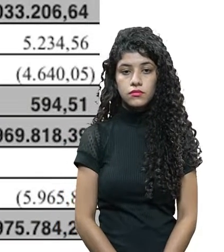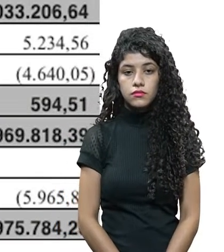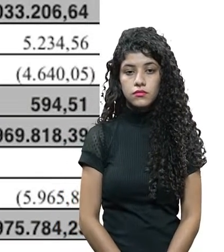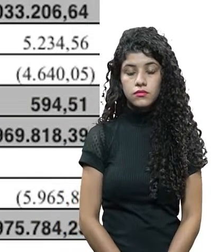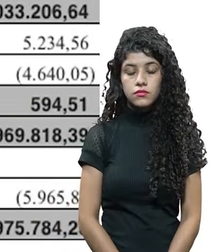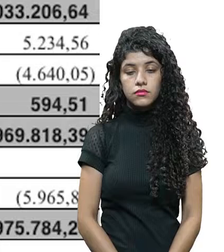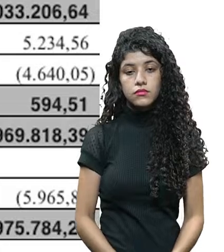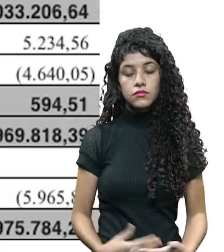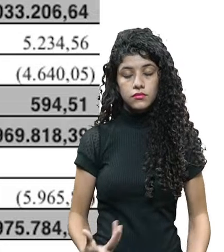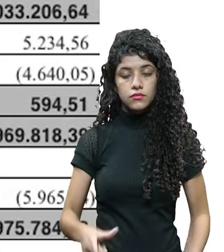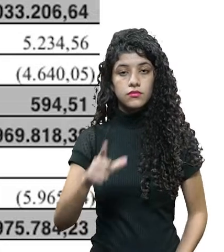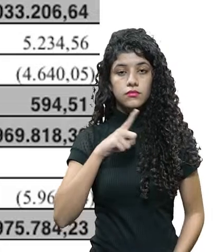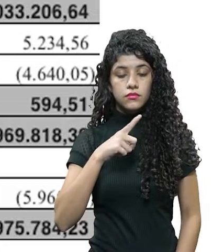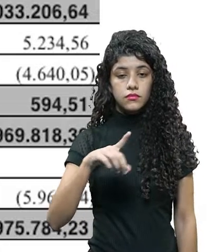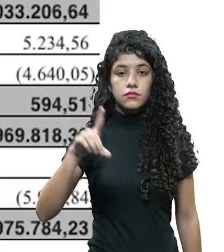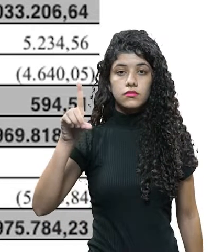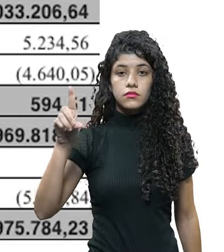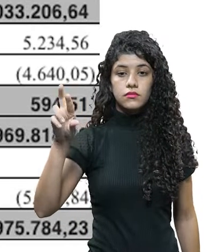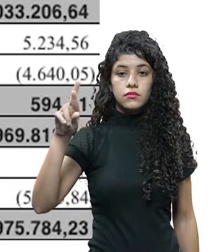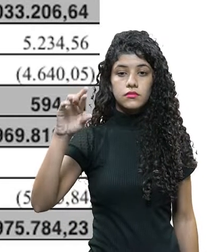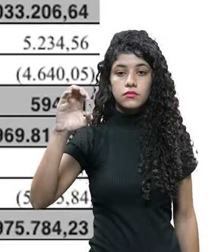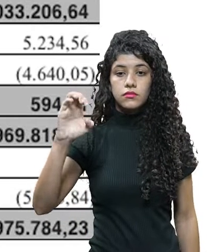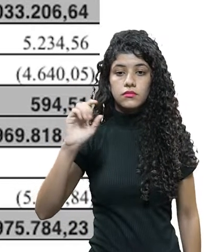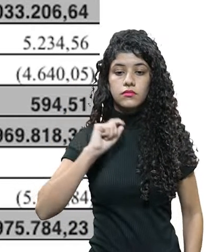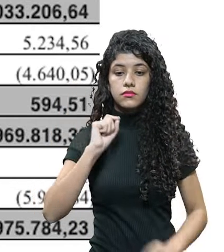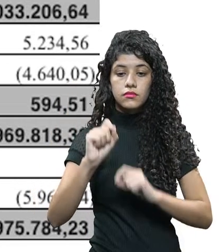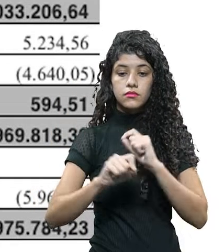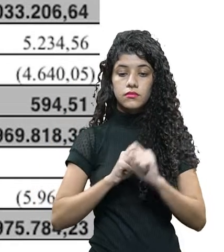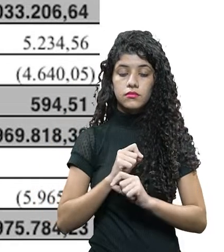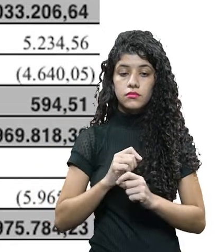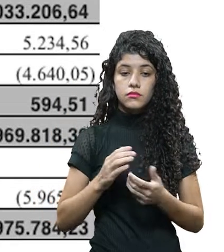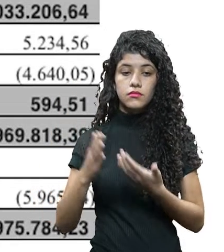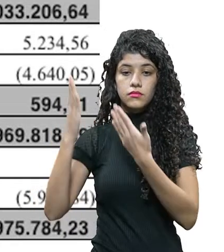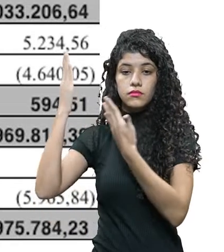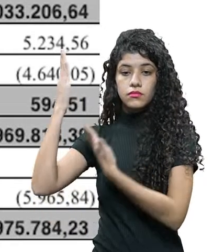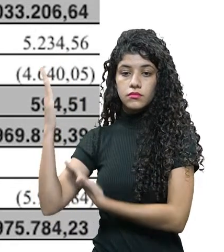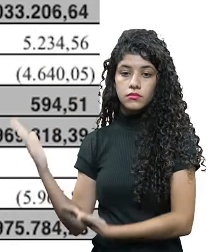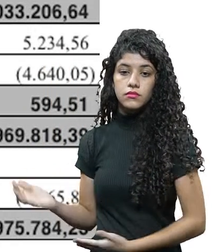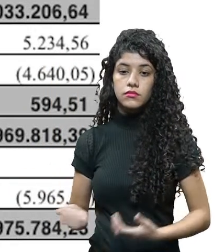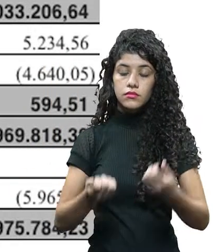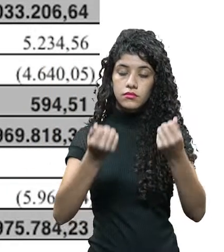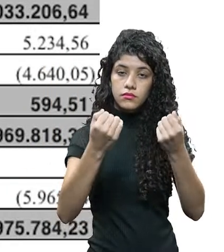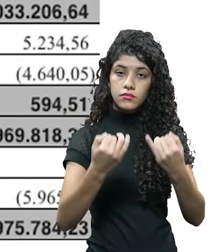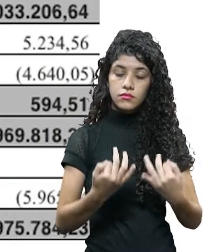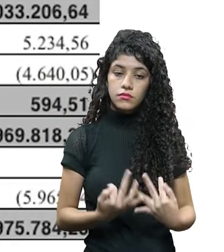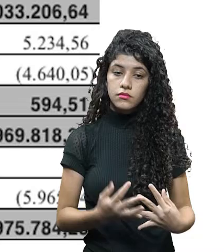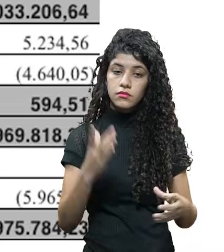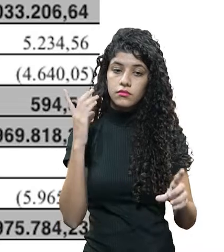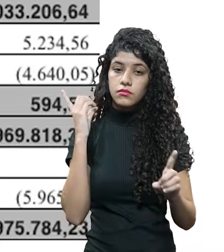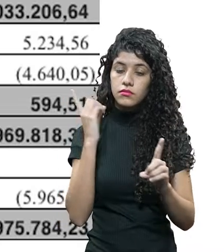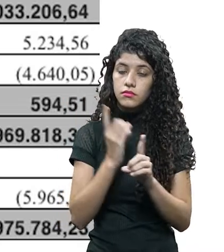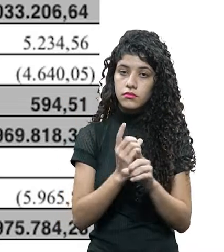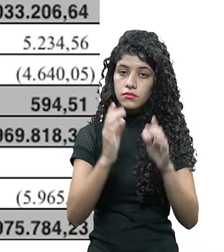Então, aqui temos o exemplo de uma DRE. E aqui já observamos que está de acordo com como foi citado. É encontrado na